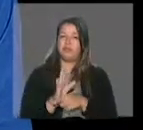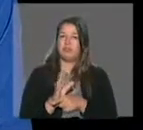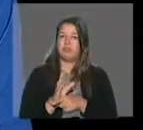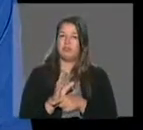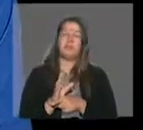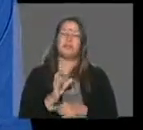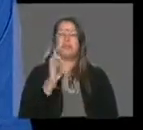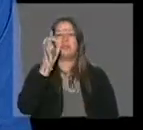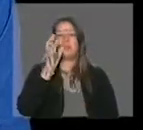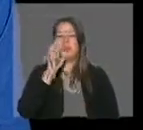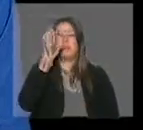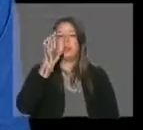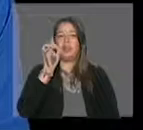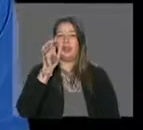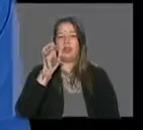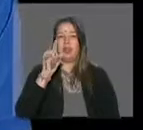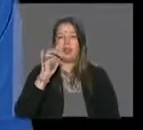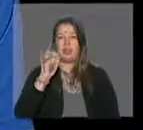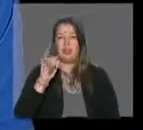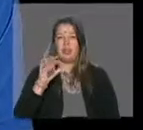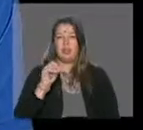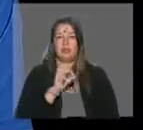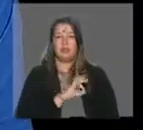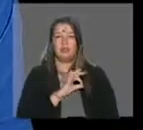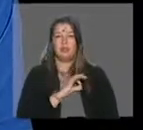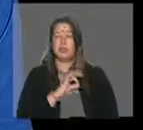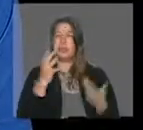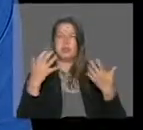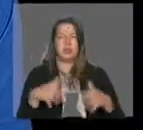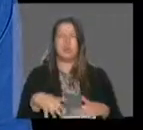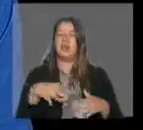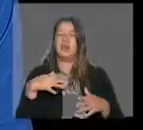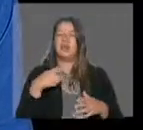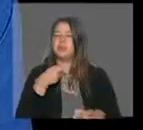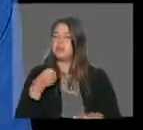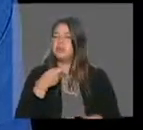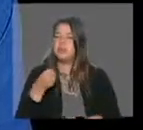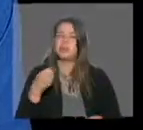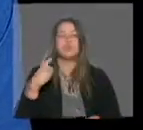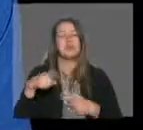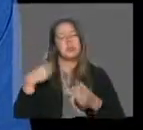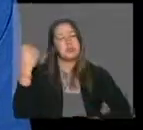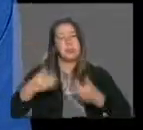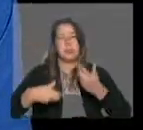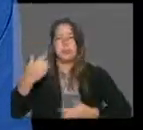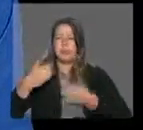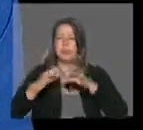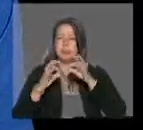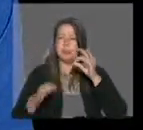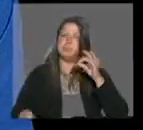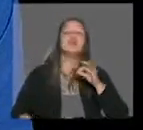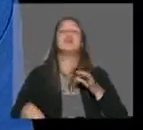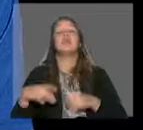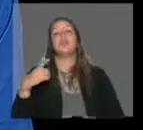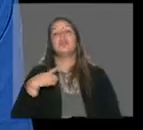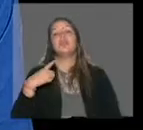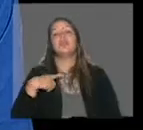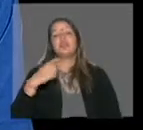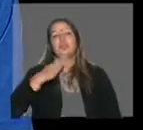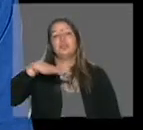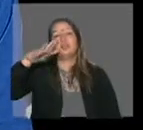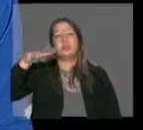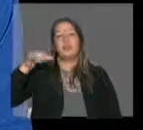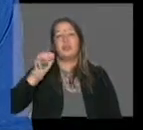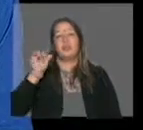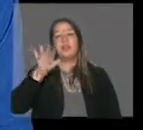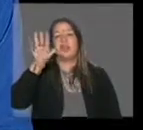com ele num dia que ele estava muito apressado, que a princípio ele não queria dar entrevista, depois falou. Tinha lá no